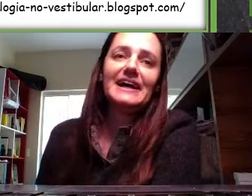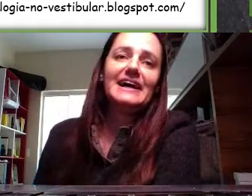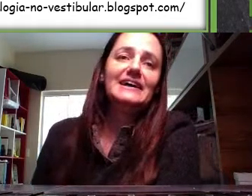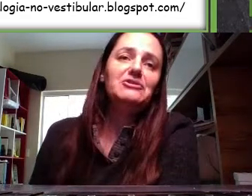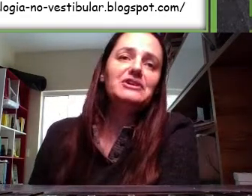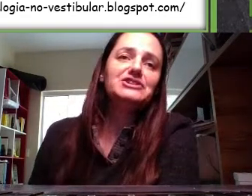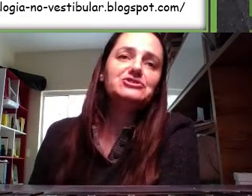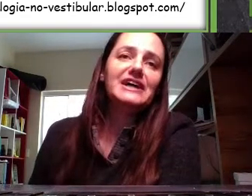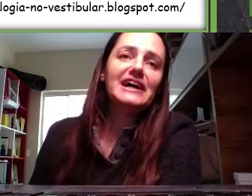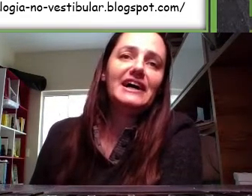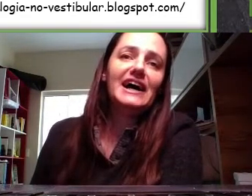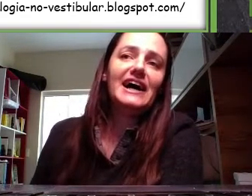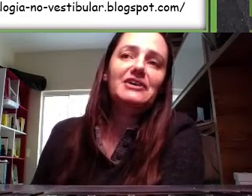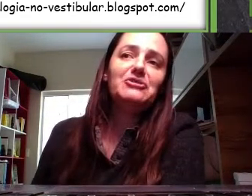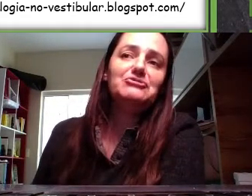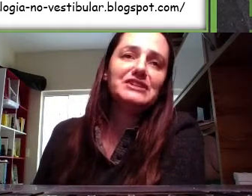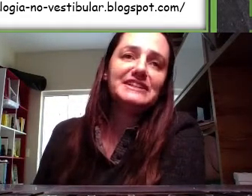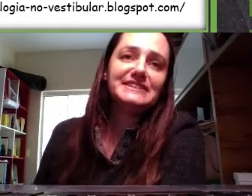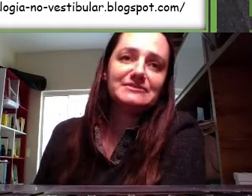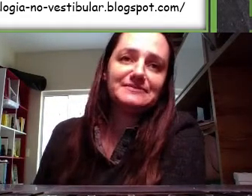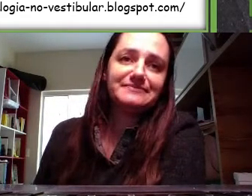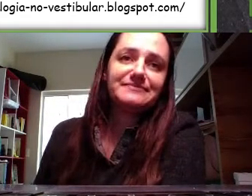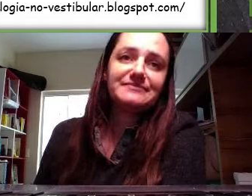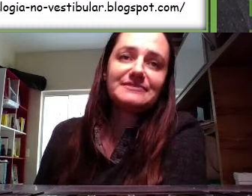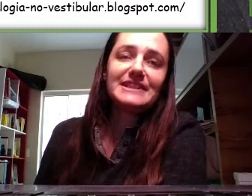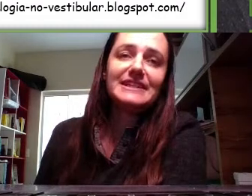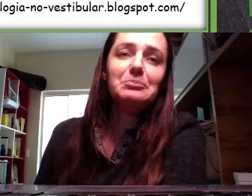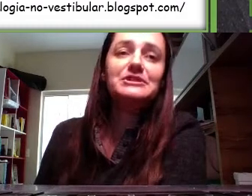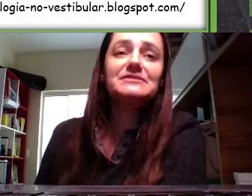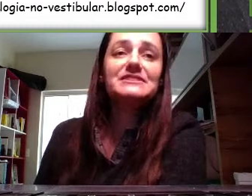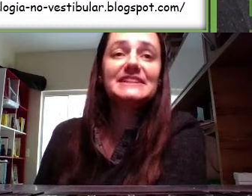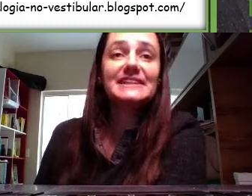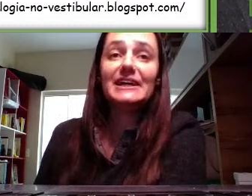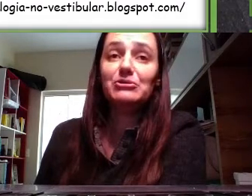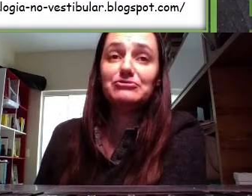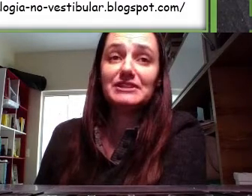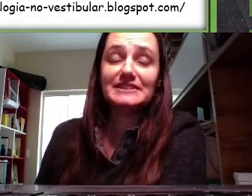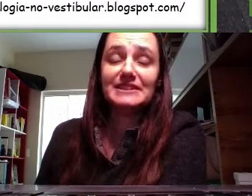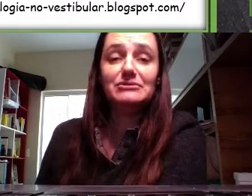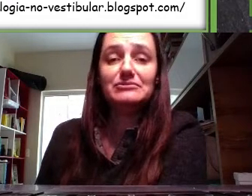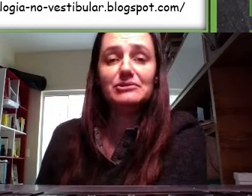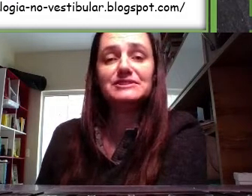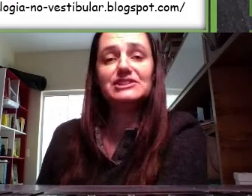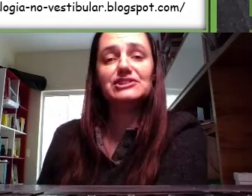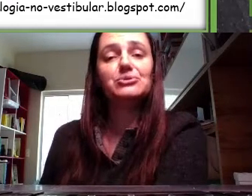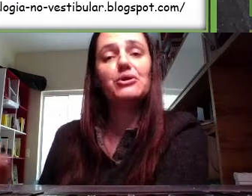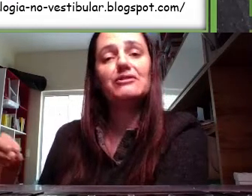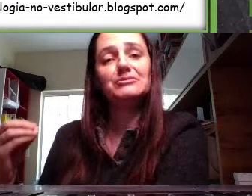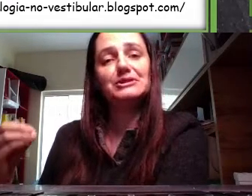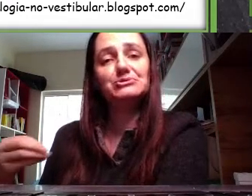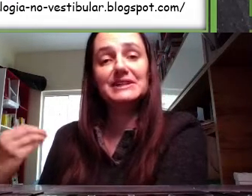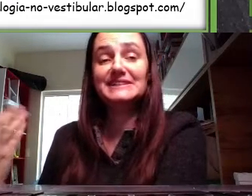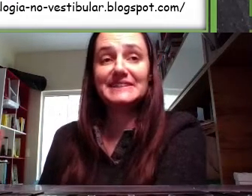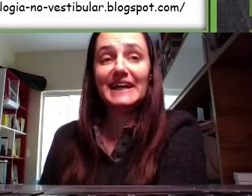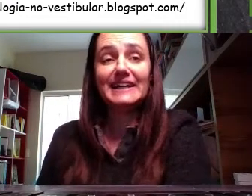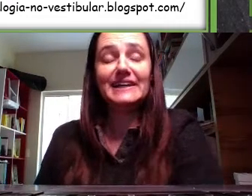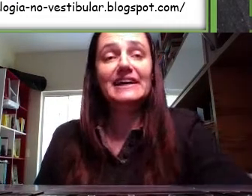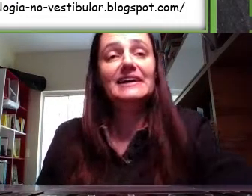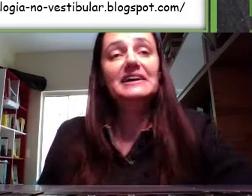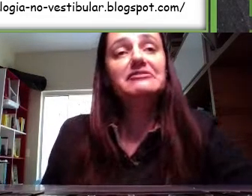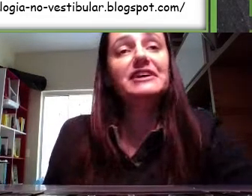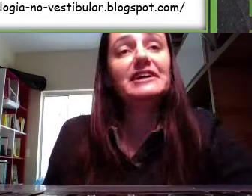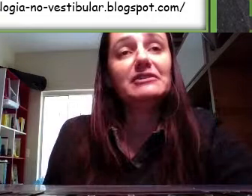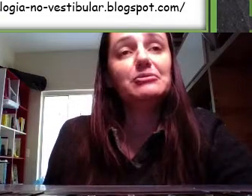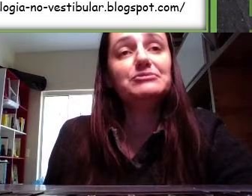hipófise a ocasionar a ovulação. Depois que você tem a ovulação, ou seja, que o óvulo maduro ele